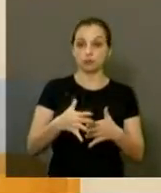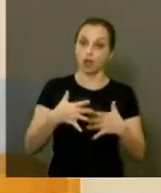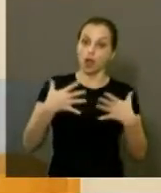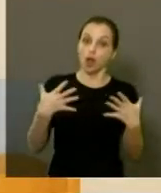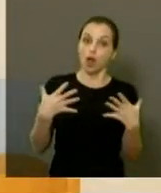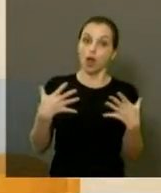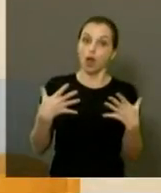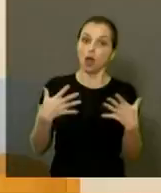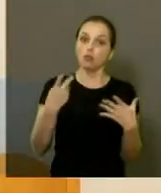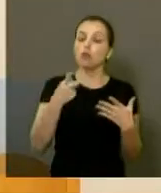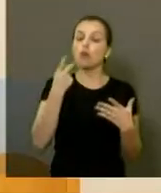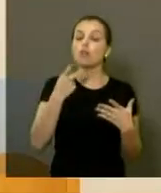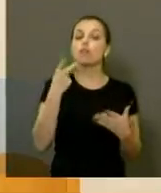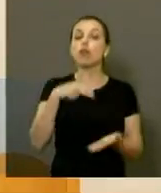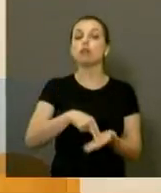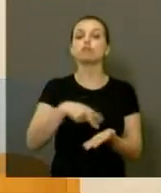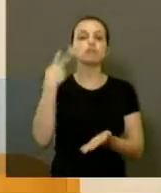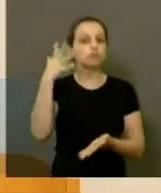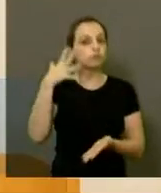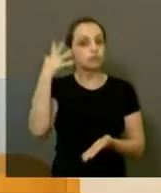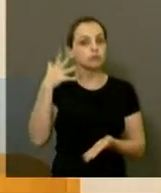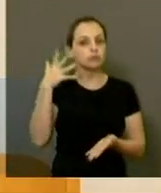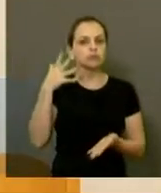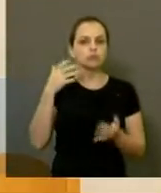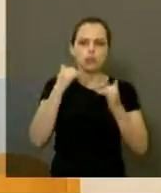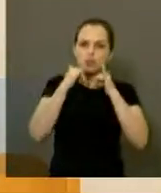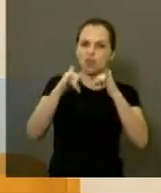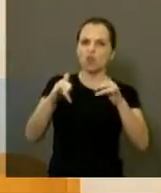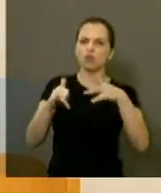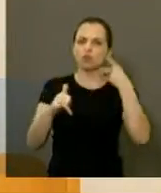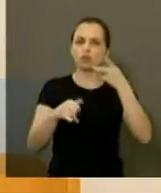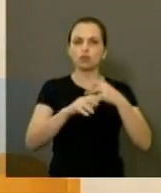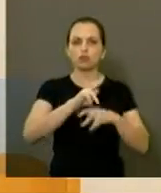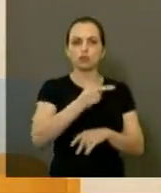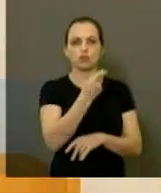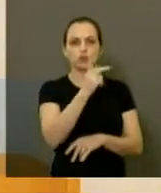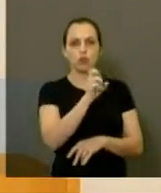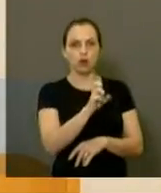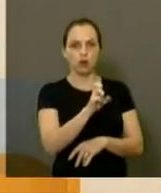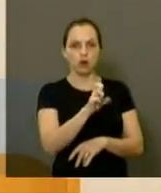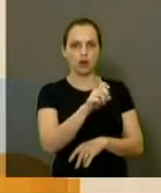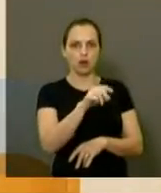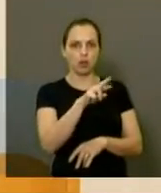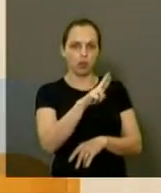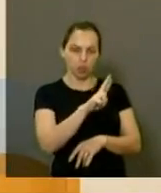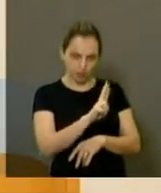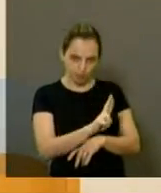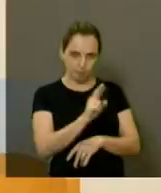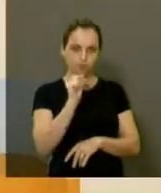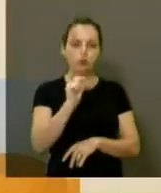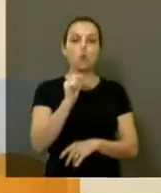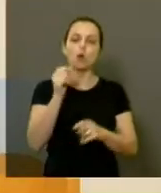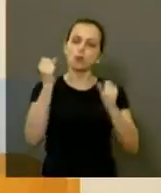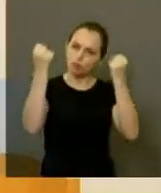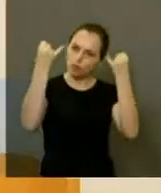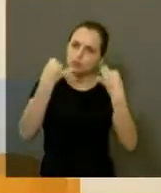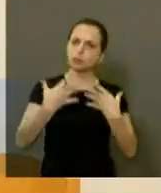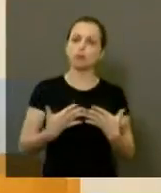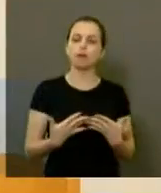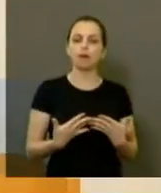que eu queria falar aqui hoje, é sobre as declarações do vereador Dr. Helder na sessão, quando da